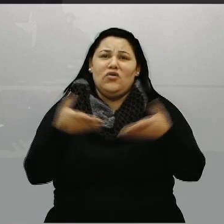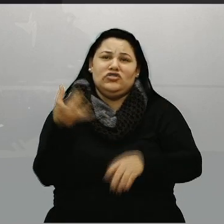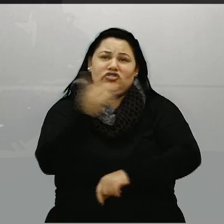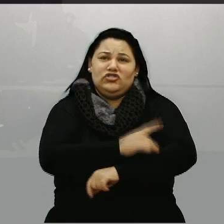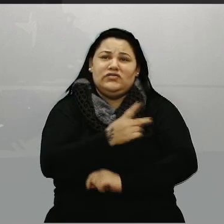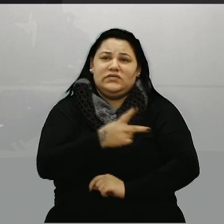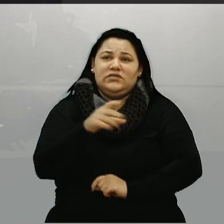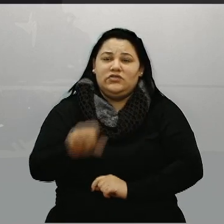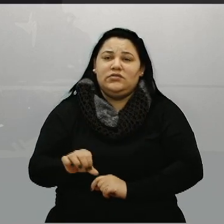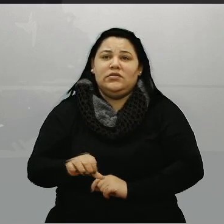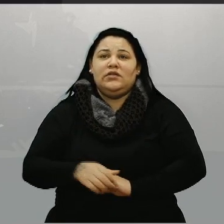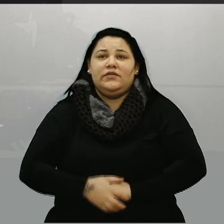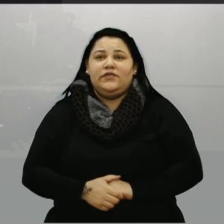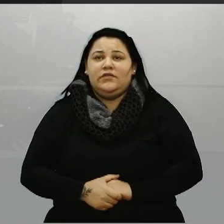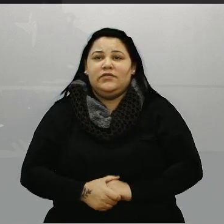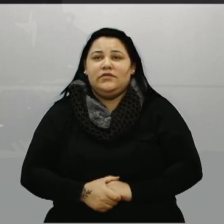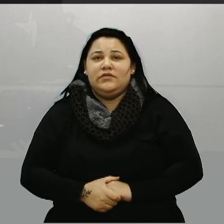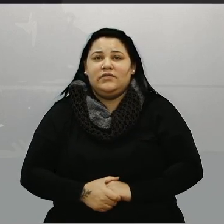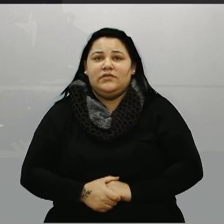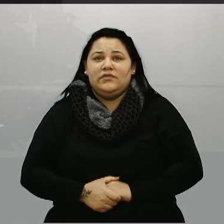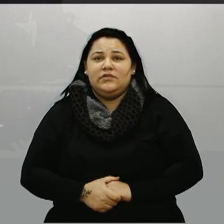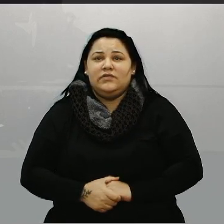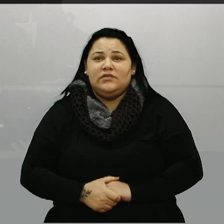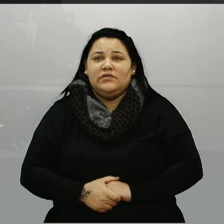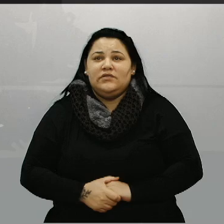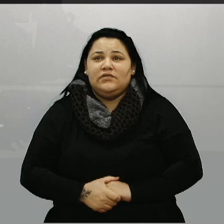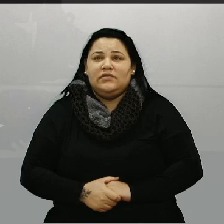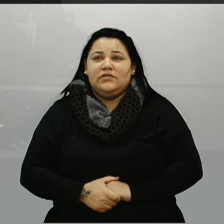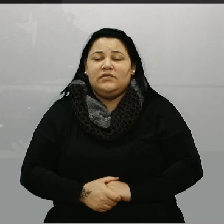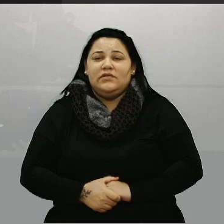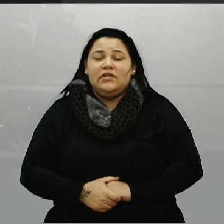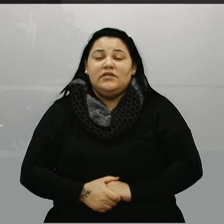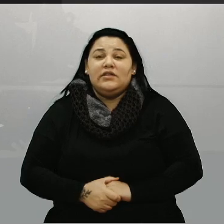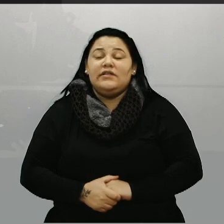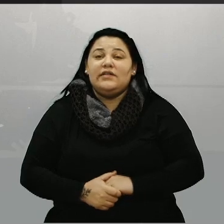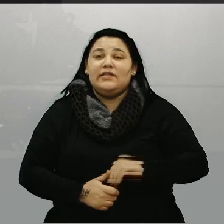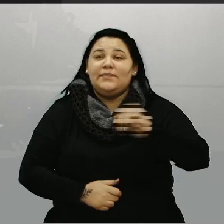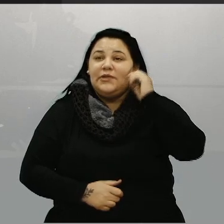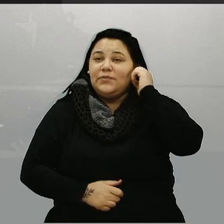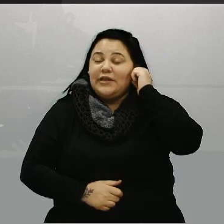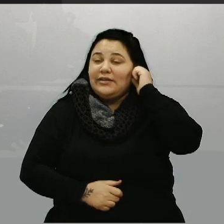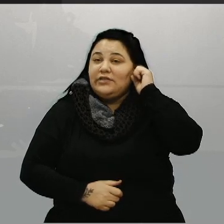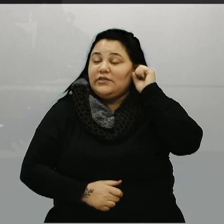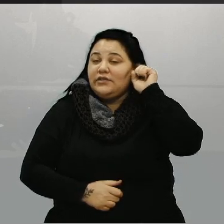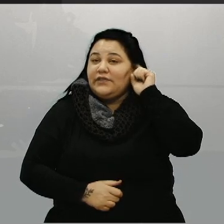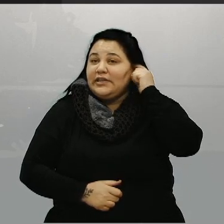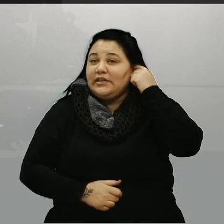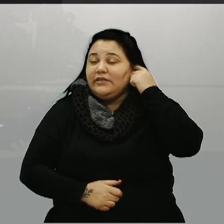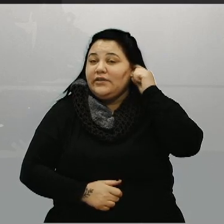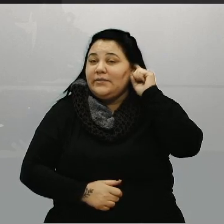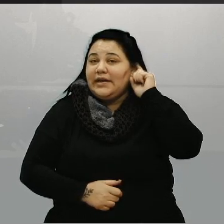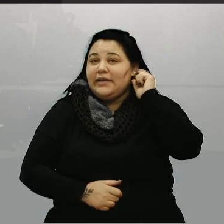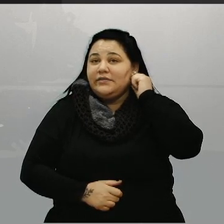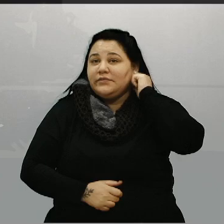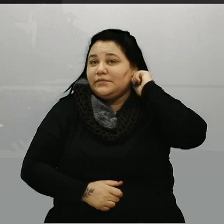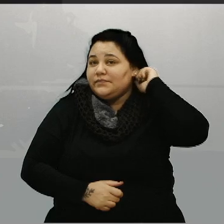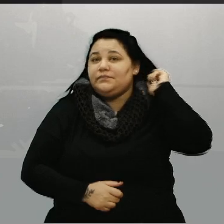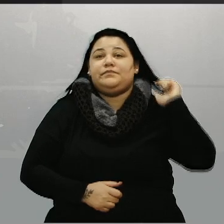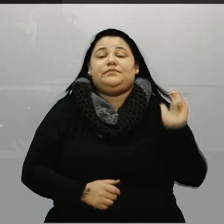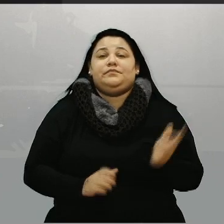29, me ajudem, 29, né? Então 29, 30, desculpe. Então hoje